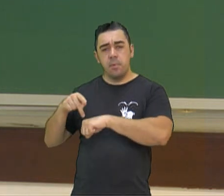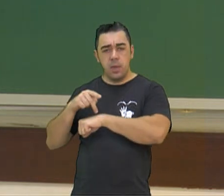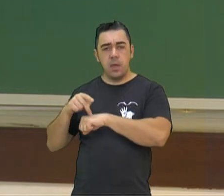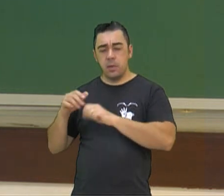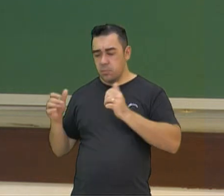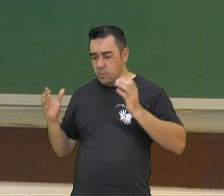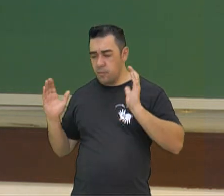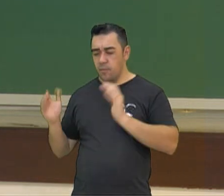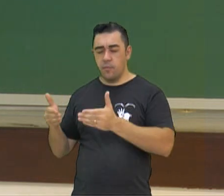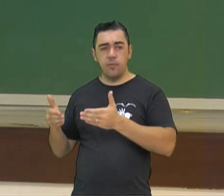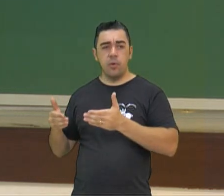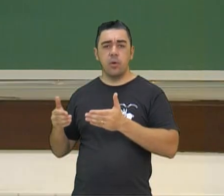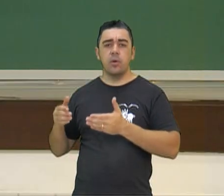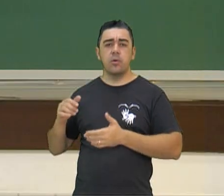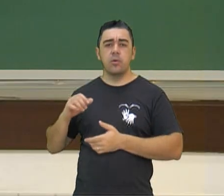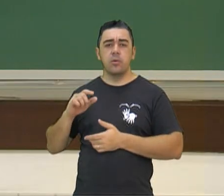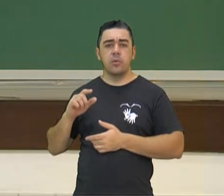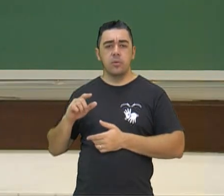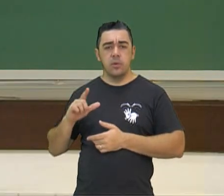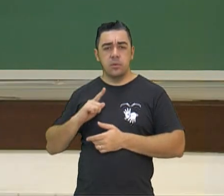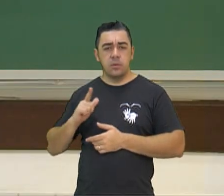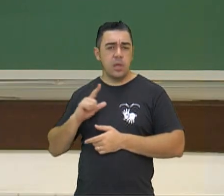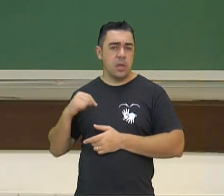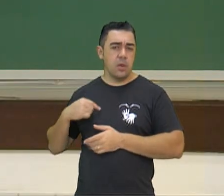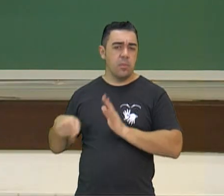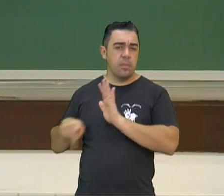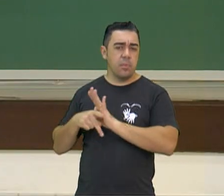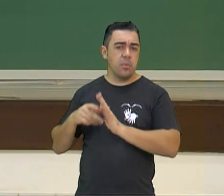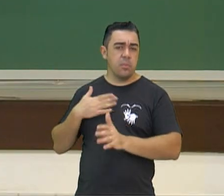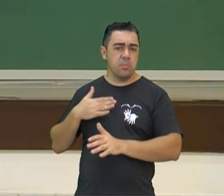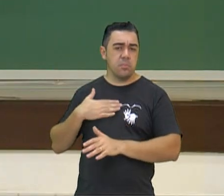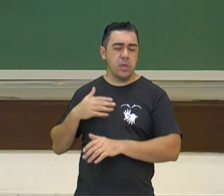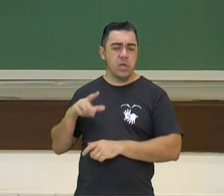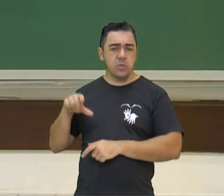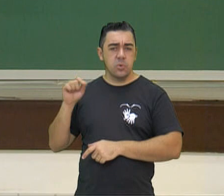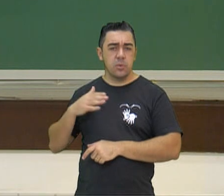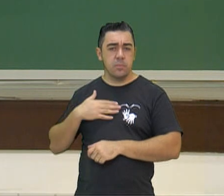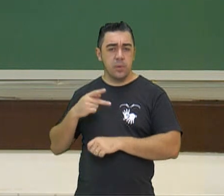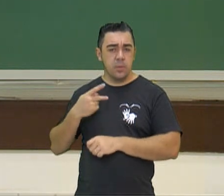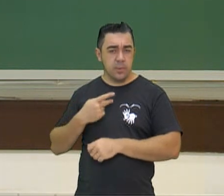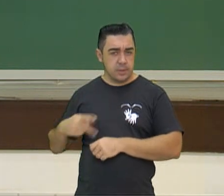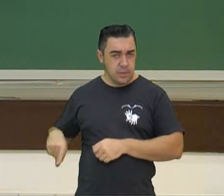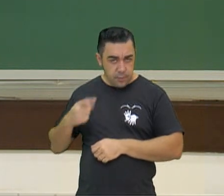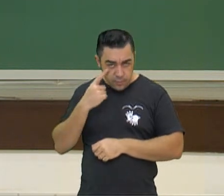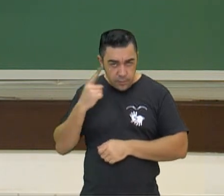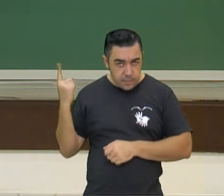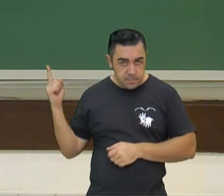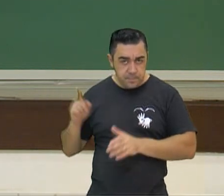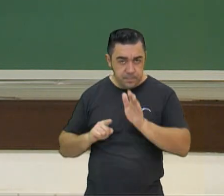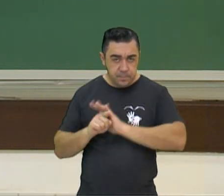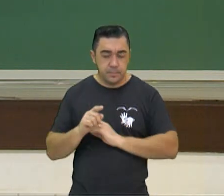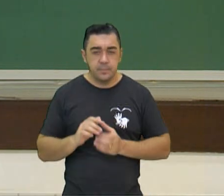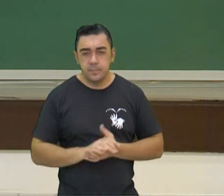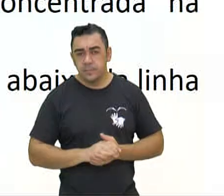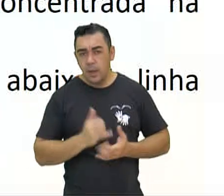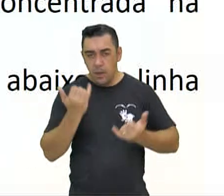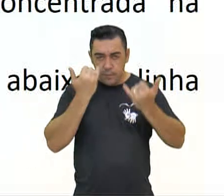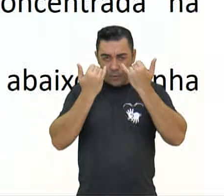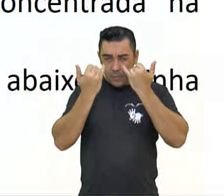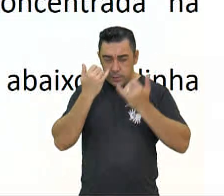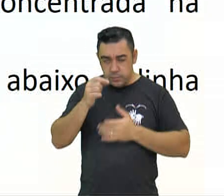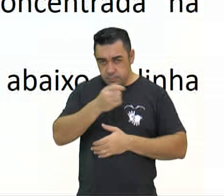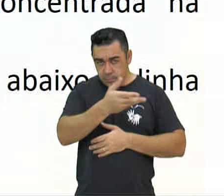responder à capital Juba e lá eu escolho o meu presidente. Mas vamos ver? Olha só, considere as informações a